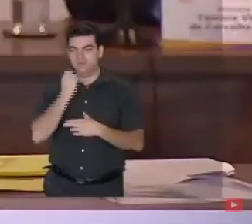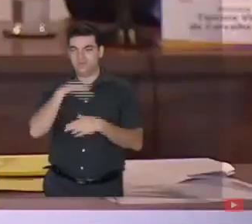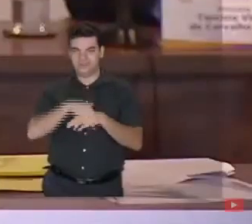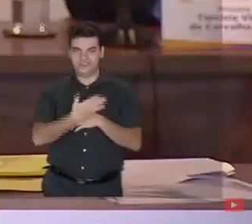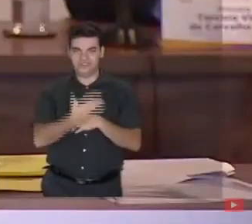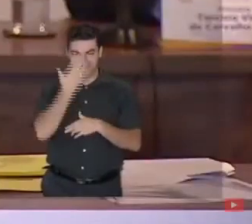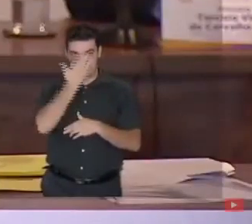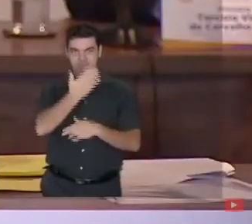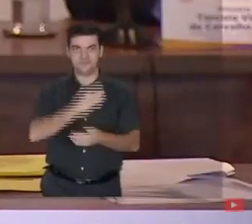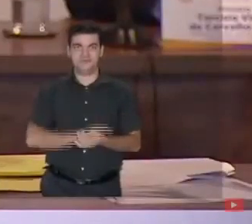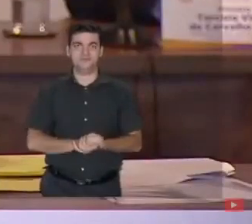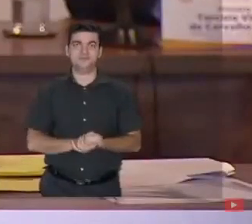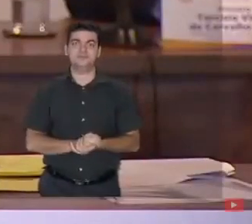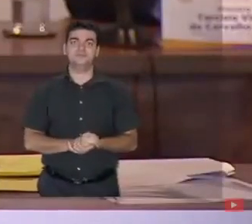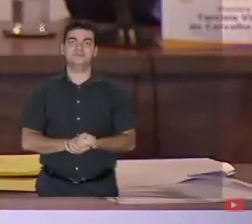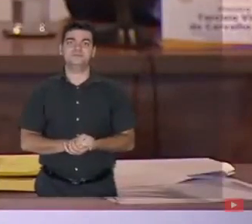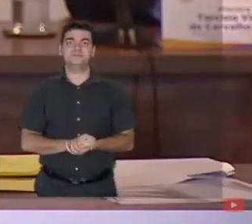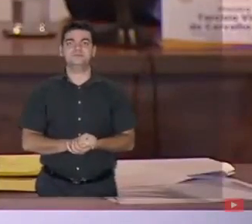noite.